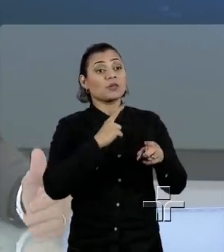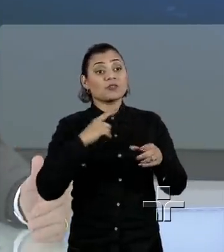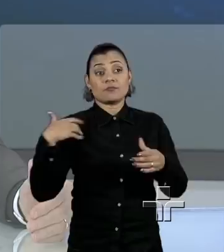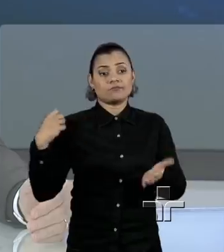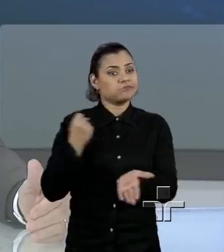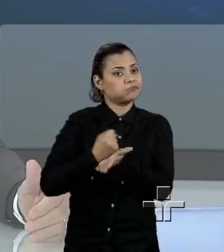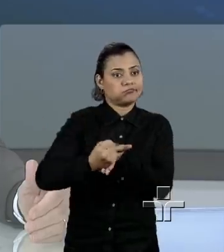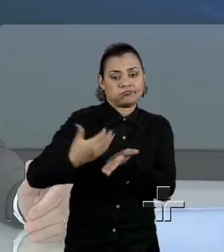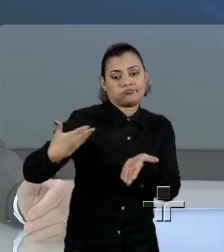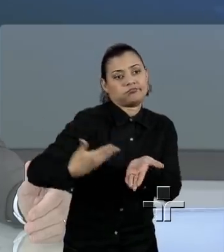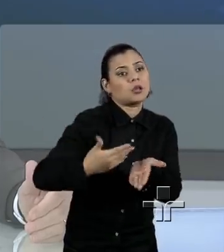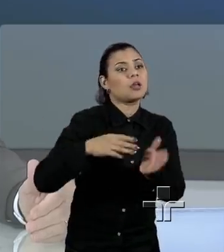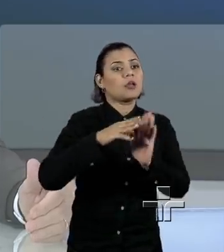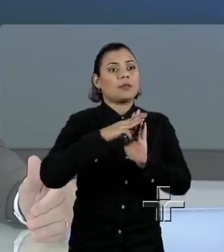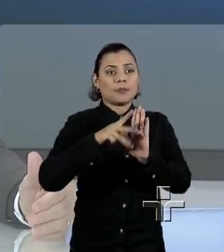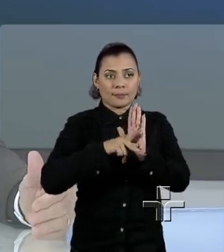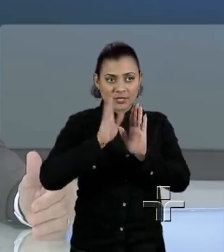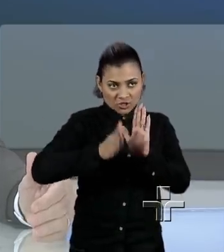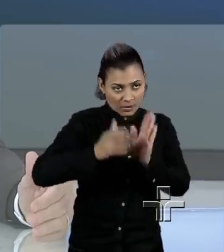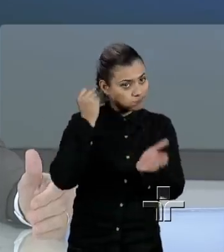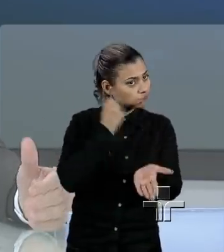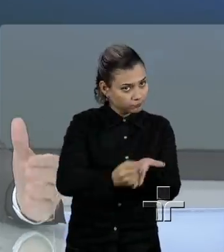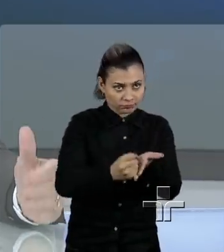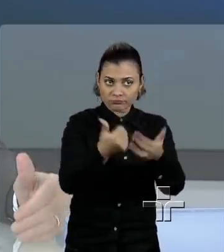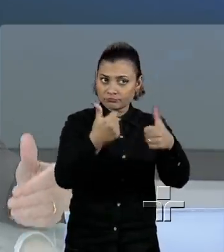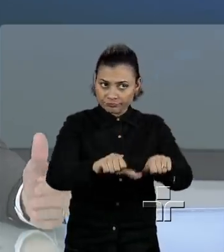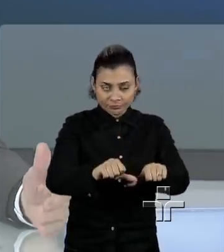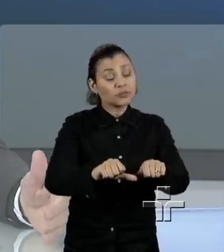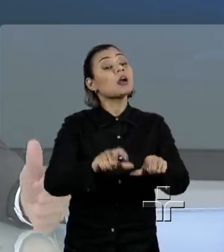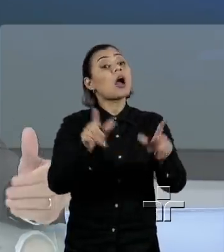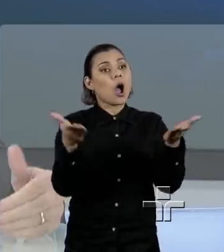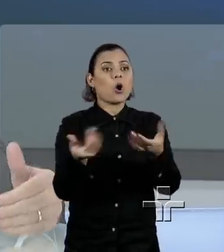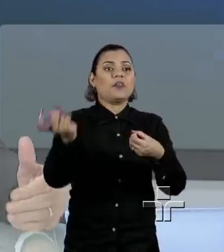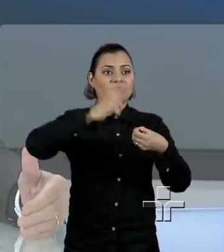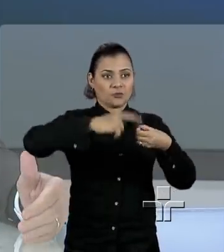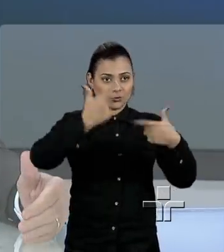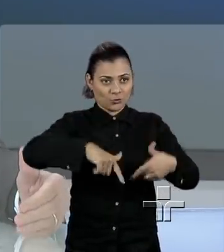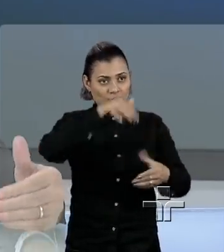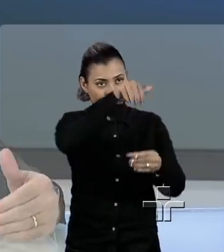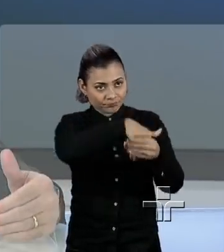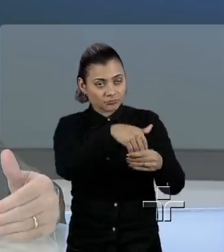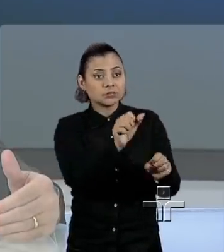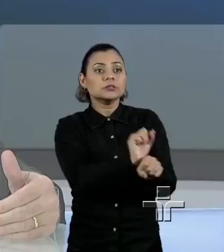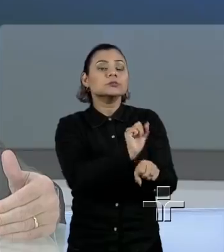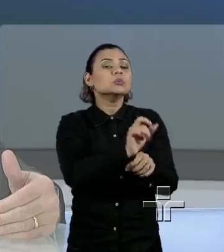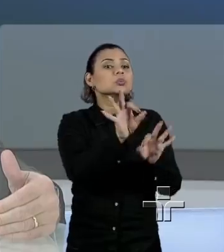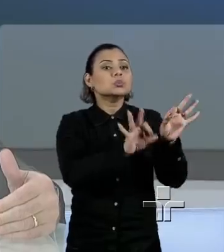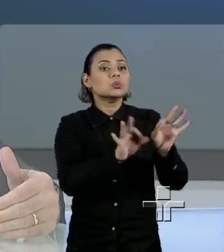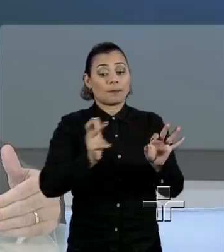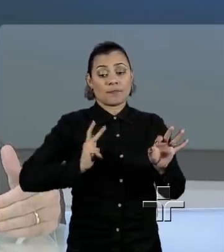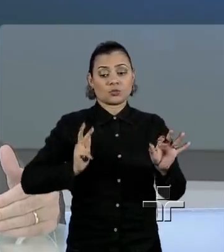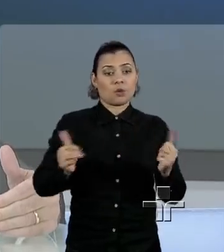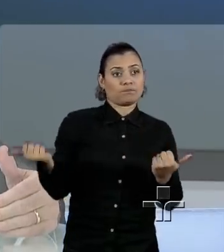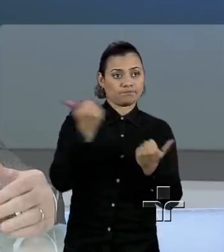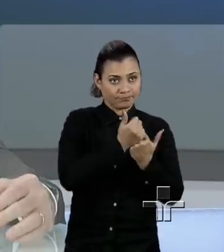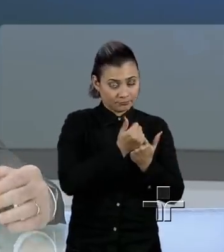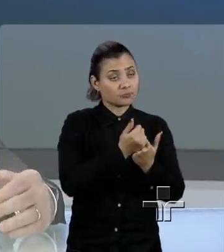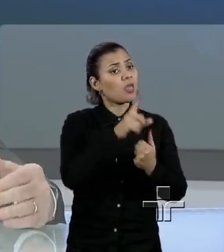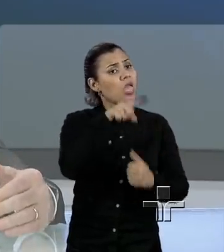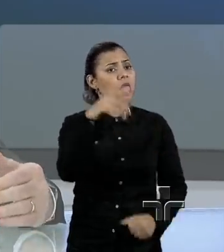medida provisória que falava exatamente isso, da possibilidade de abertura do setor de saneamento para a iniciativa privada, e isso